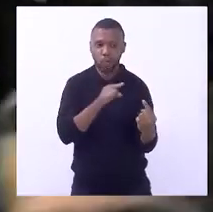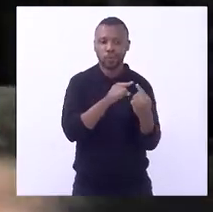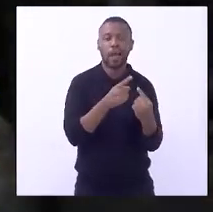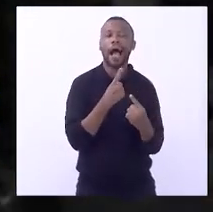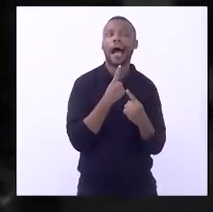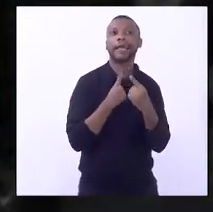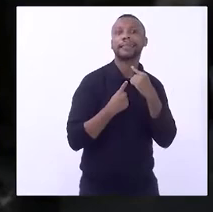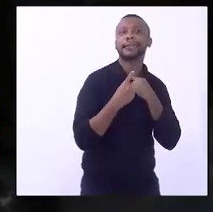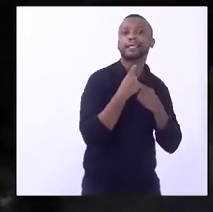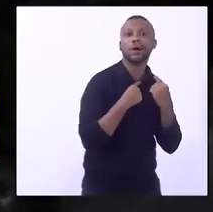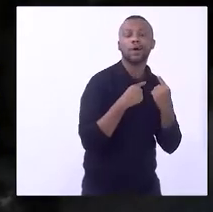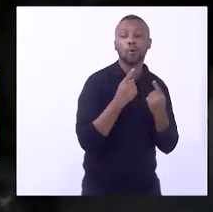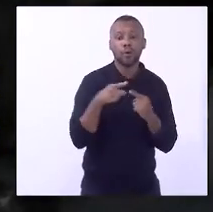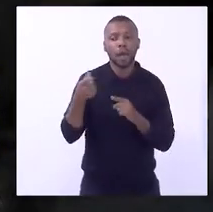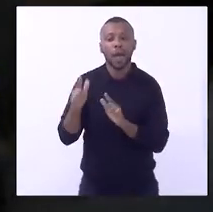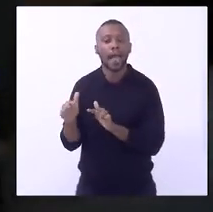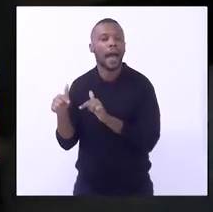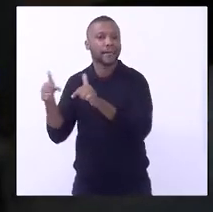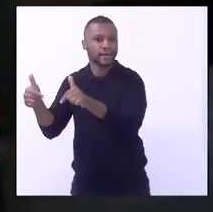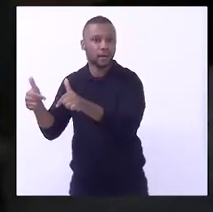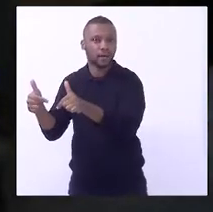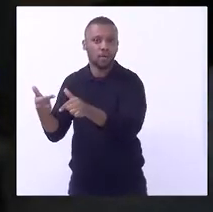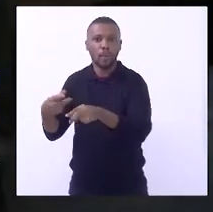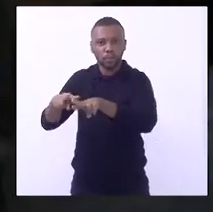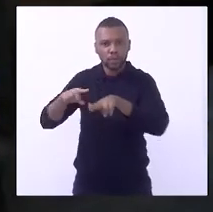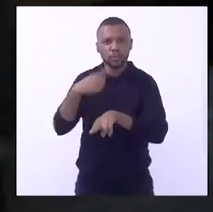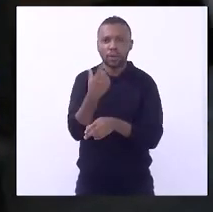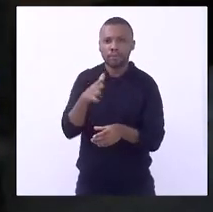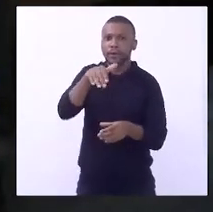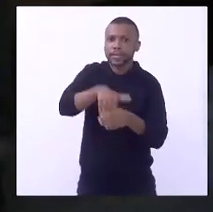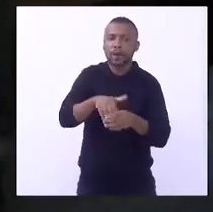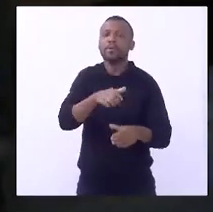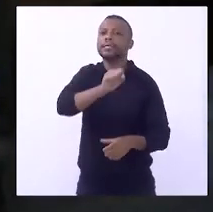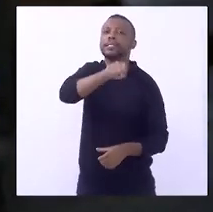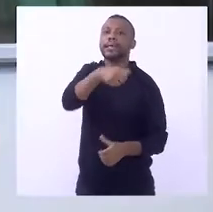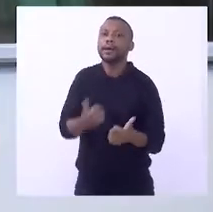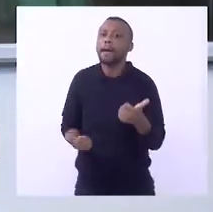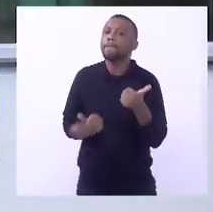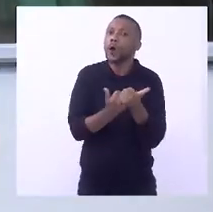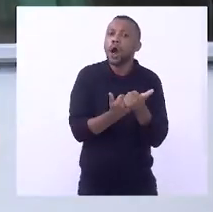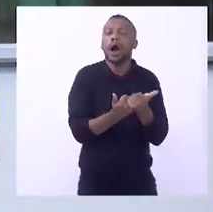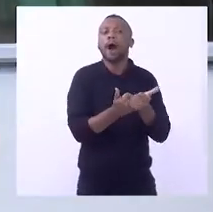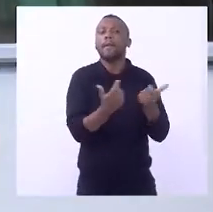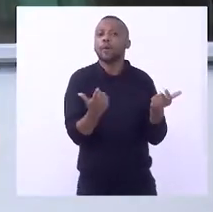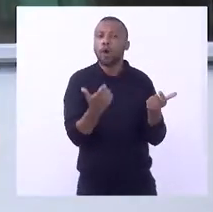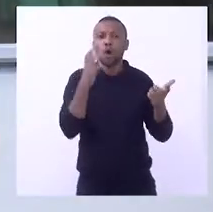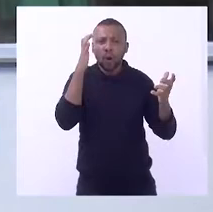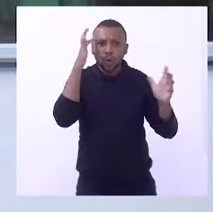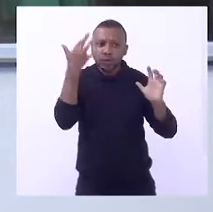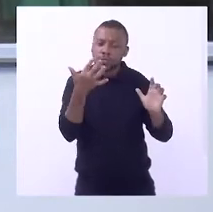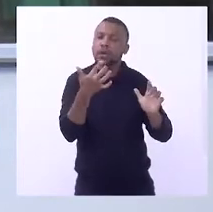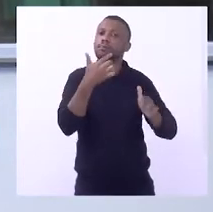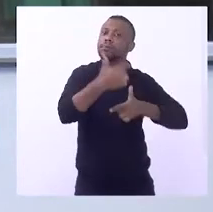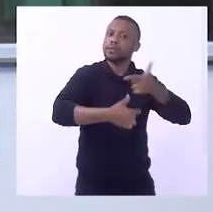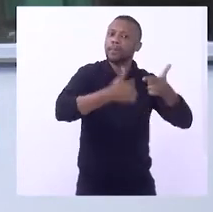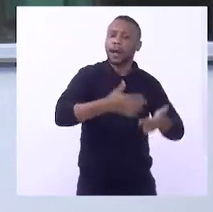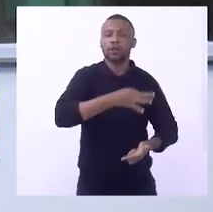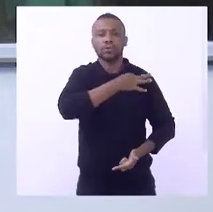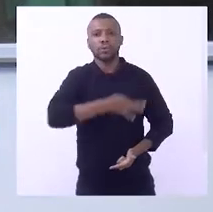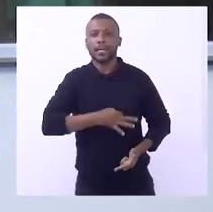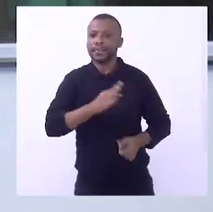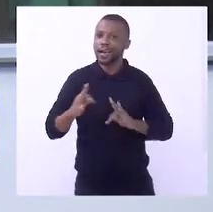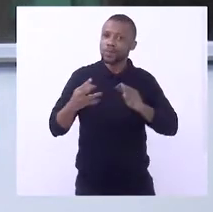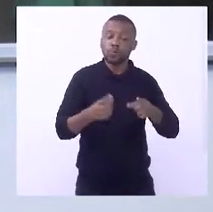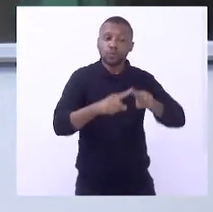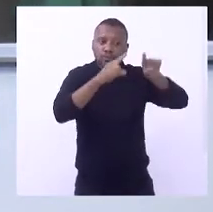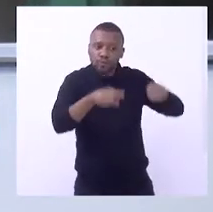o gesto. Por isso votamos sim, por condições de vida, trabalho e dignidade a todos os